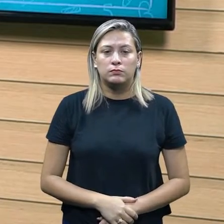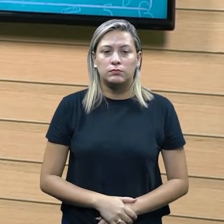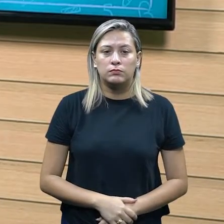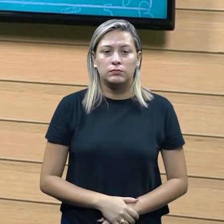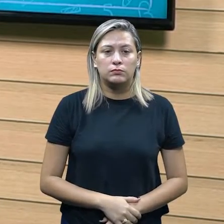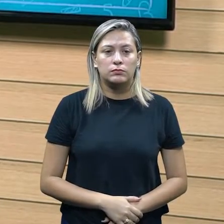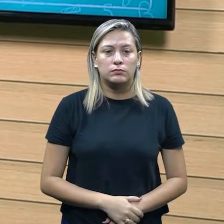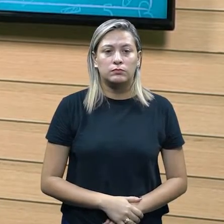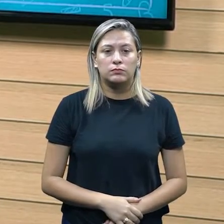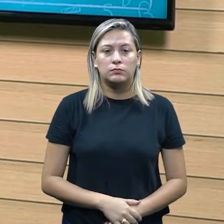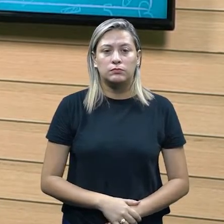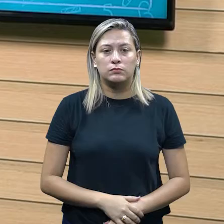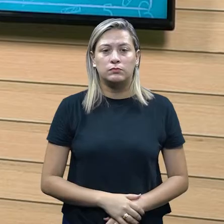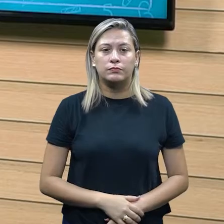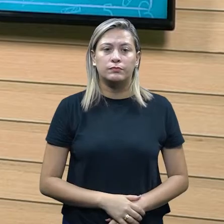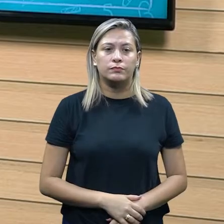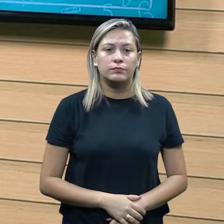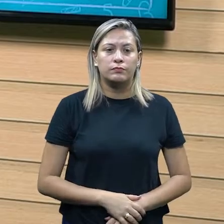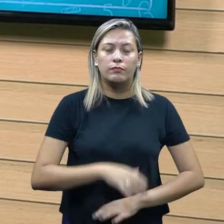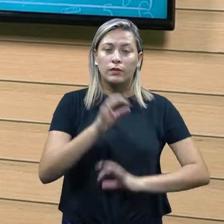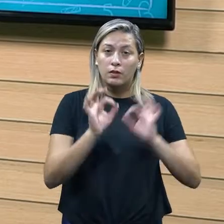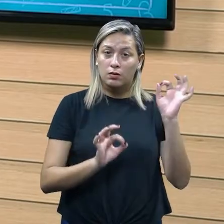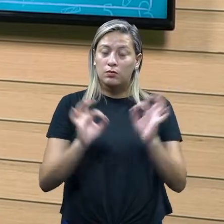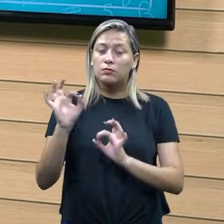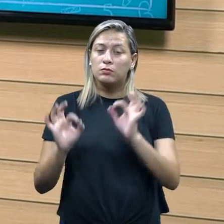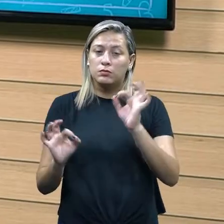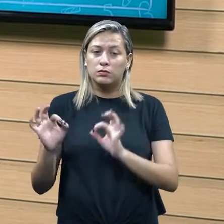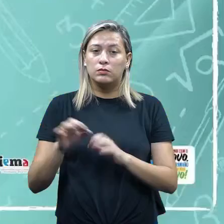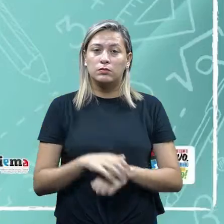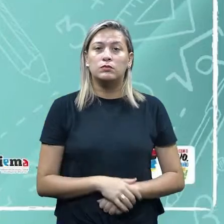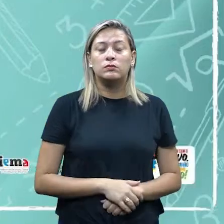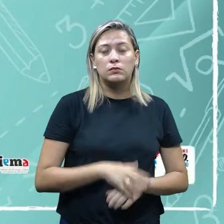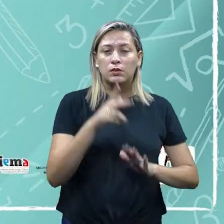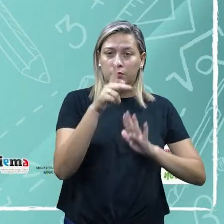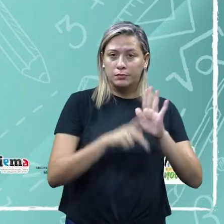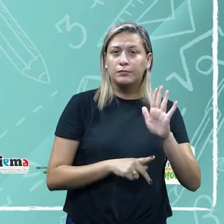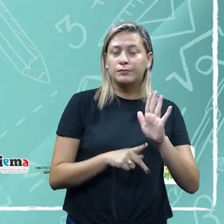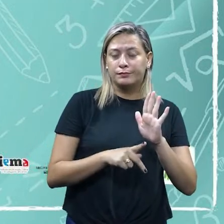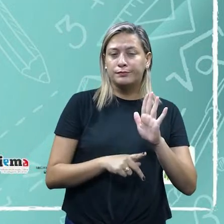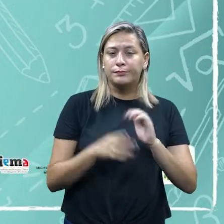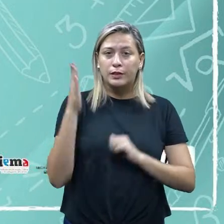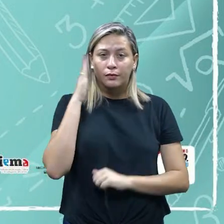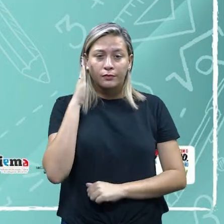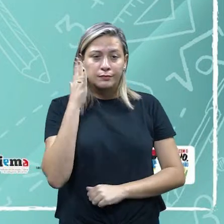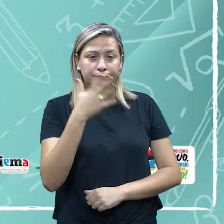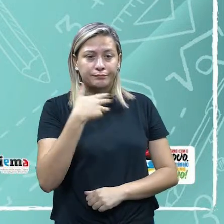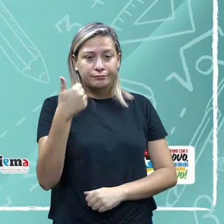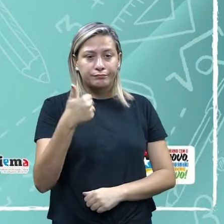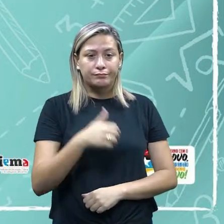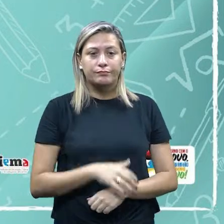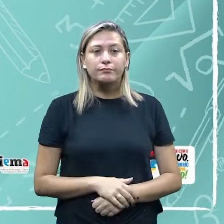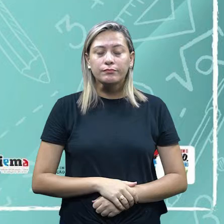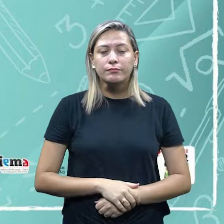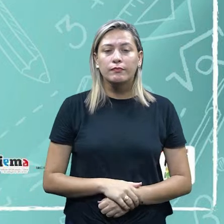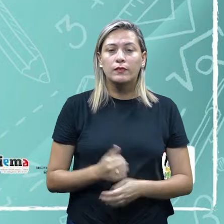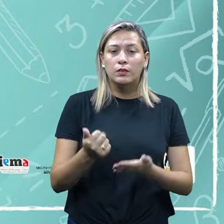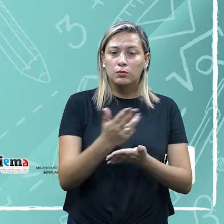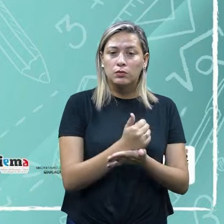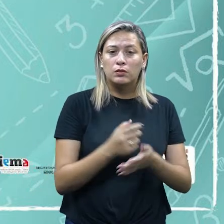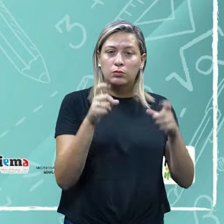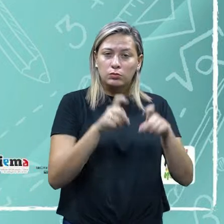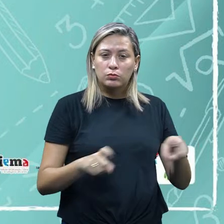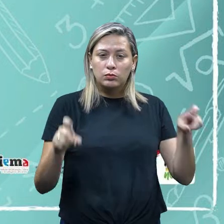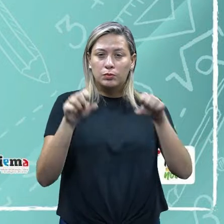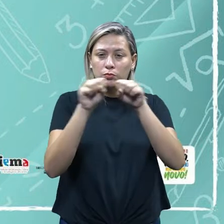esse projeto de uma maneira de melhor interpretação, né. Então o AutoCAD ele é um dos softwares mais completos para o